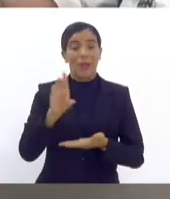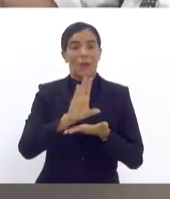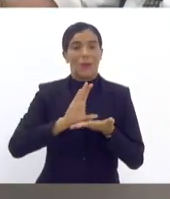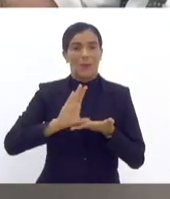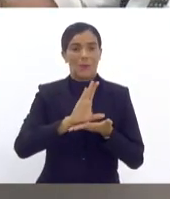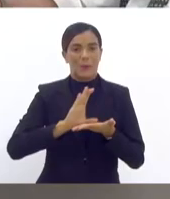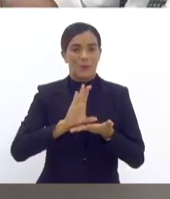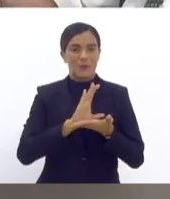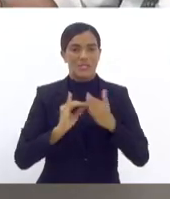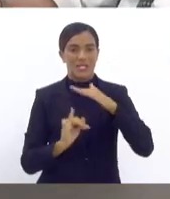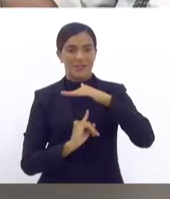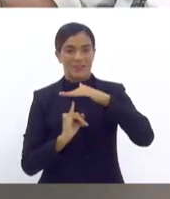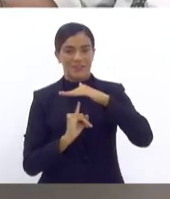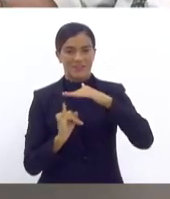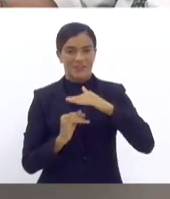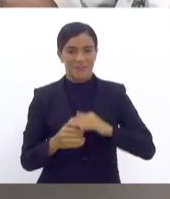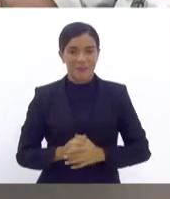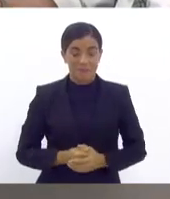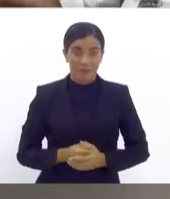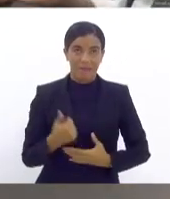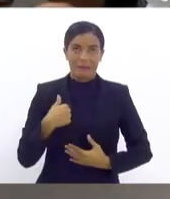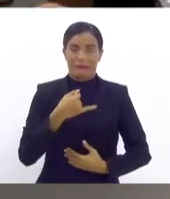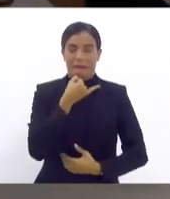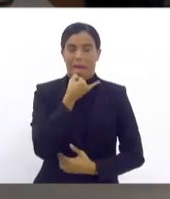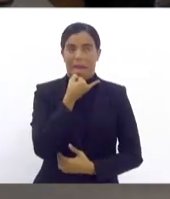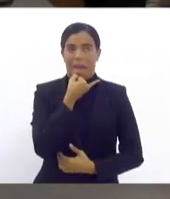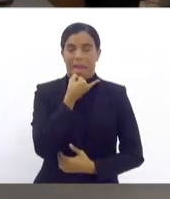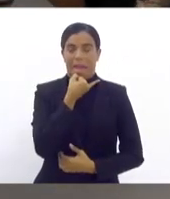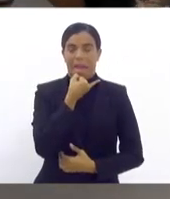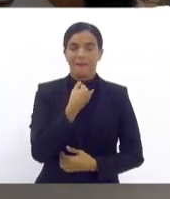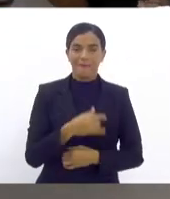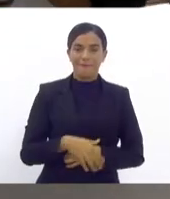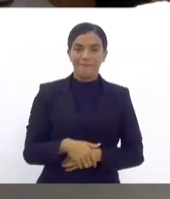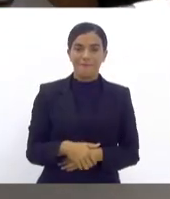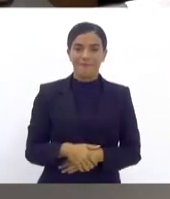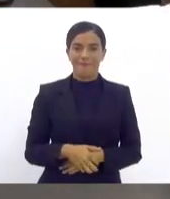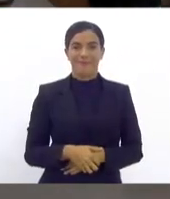informal. Para minha desgraça.